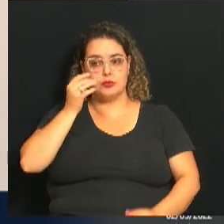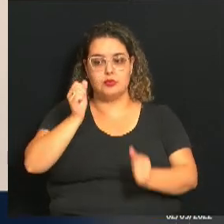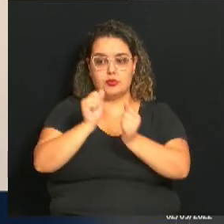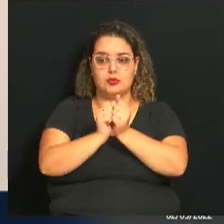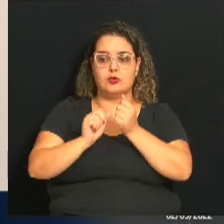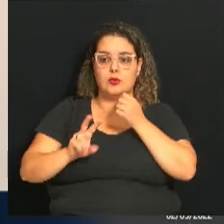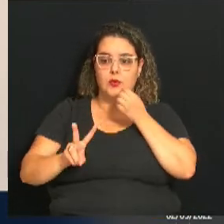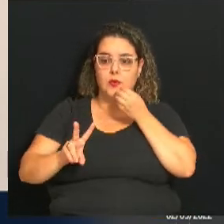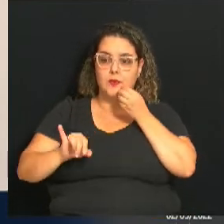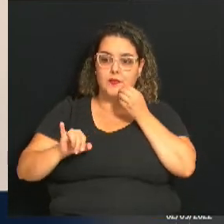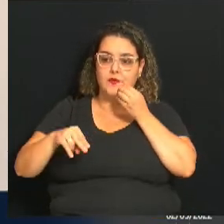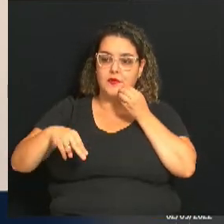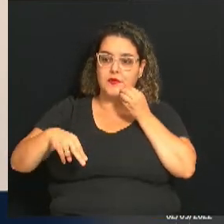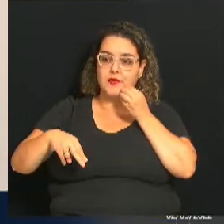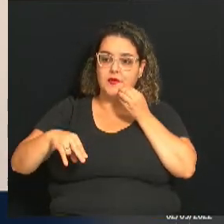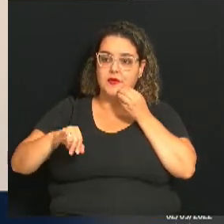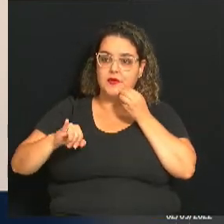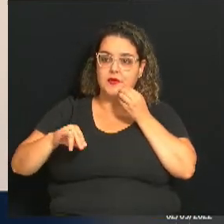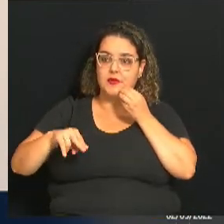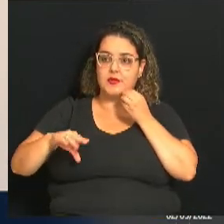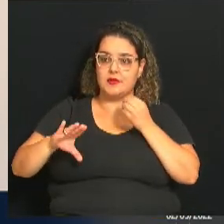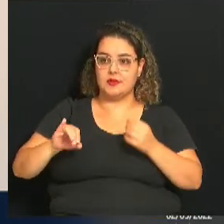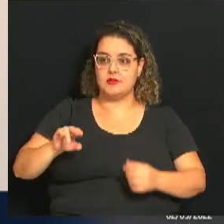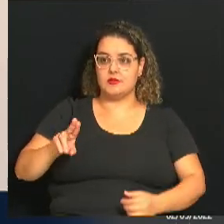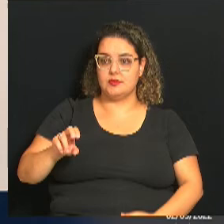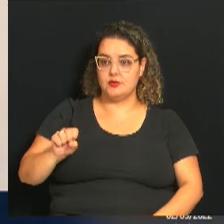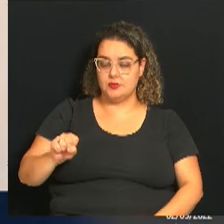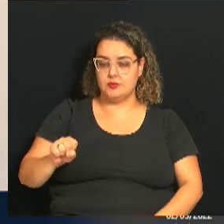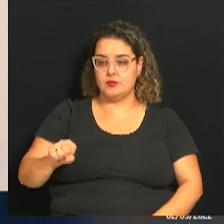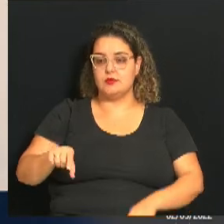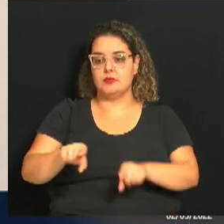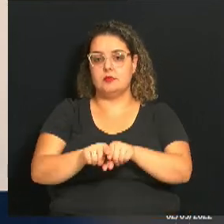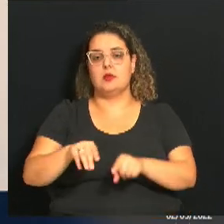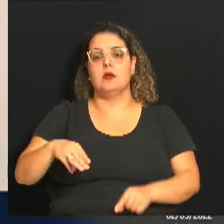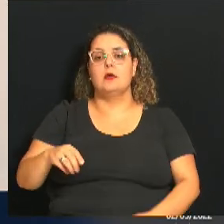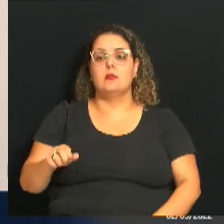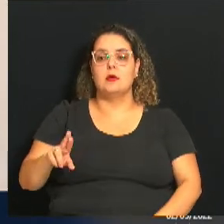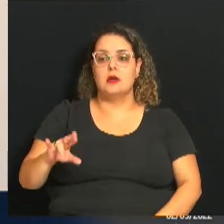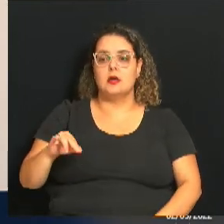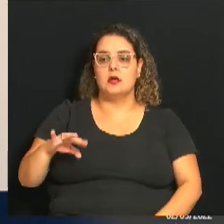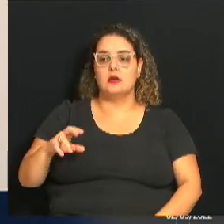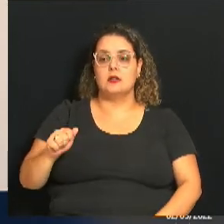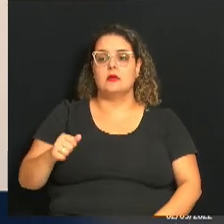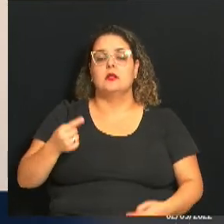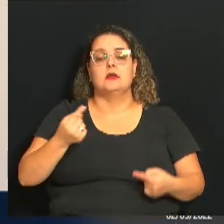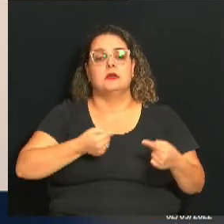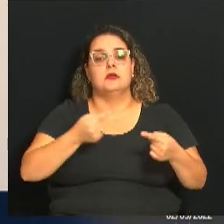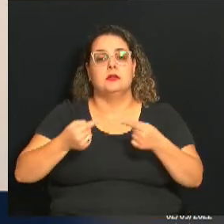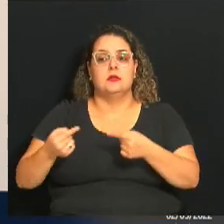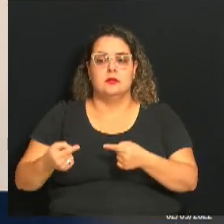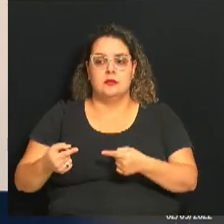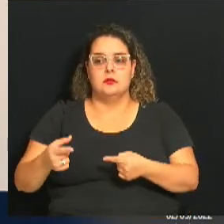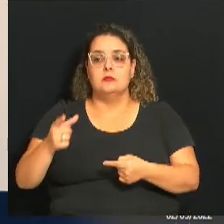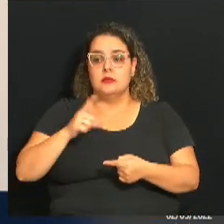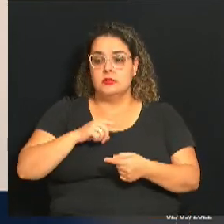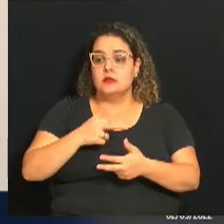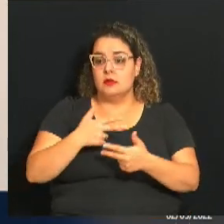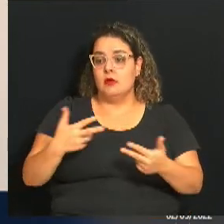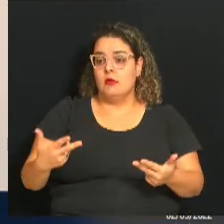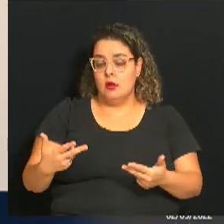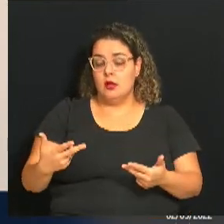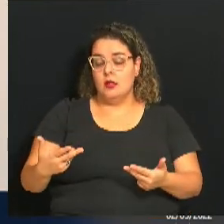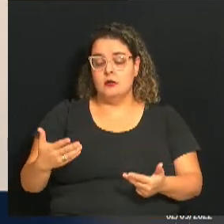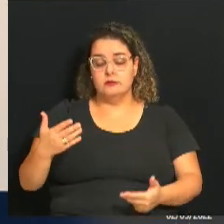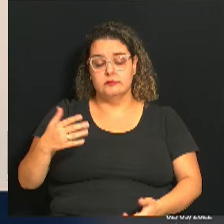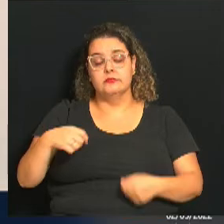a Marina, né? E a gente discutiu algumas coisas lá tal, mas existiam ainda coisas pendentes, né? Então a gente quer saber se